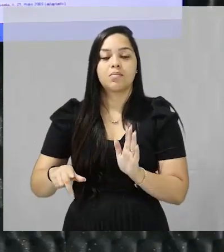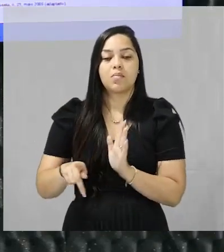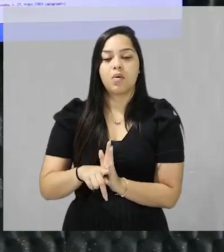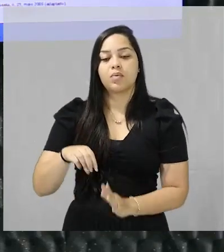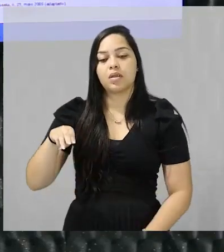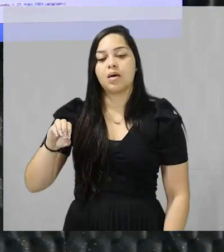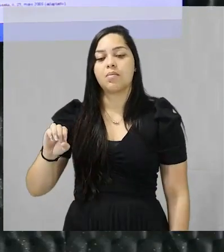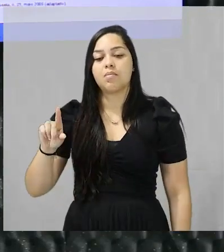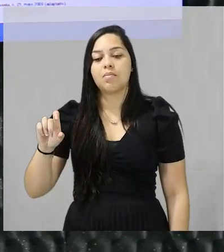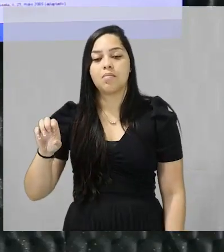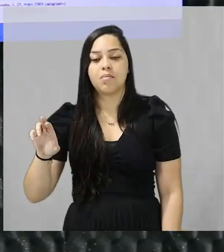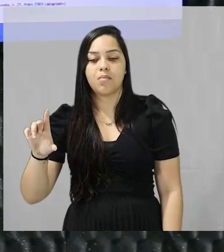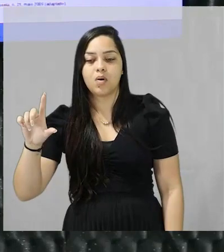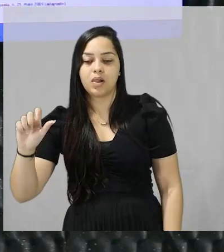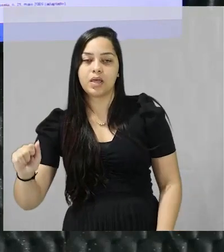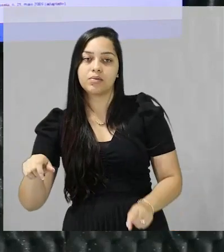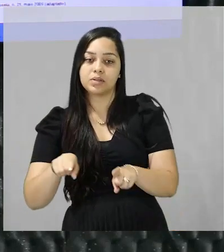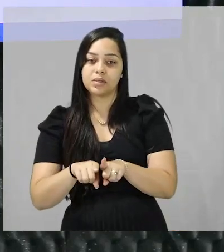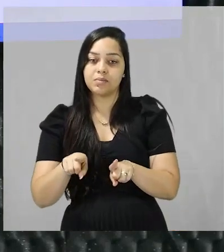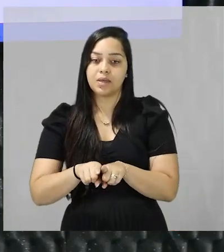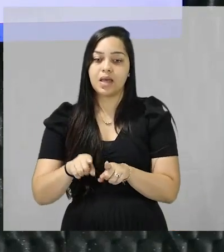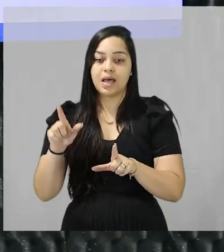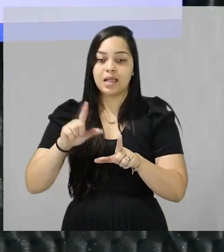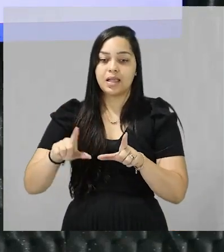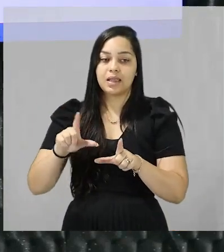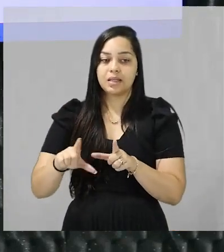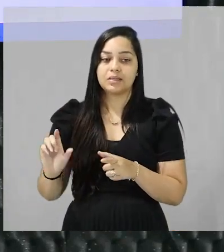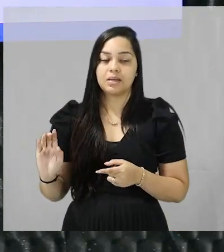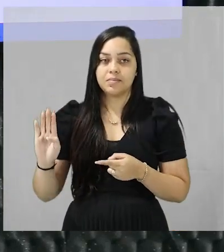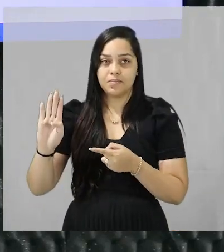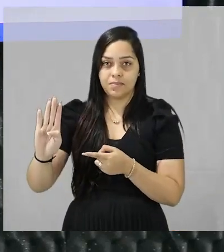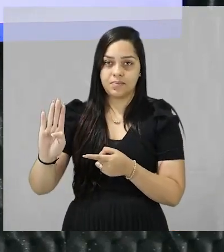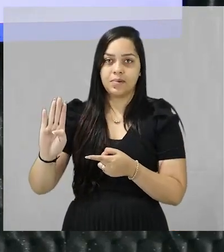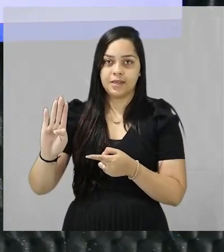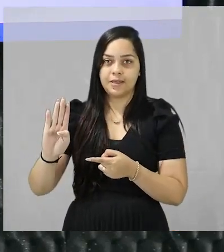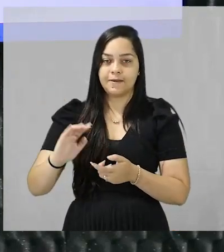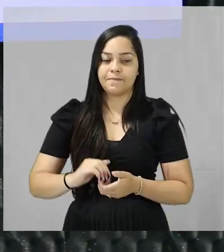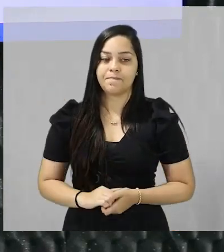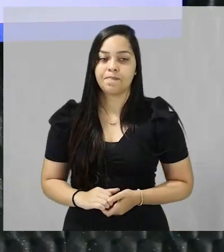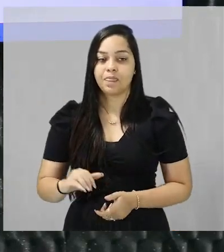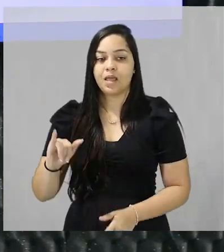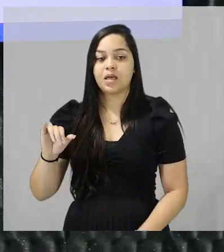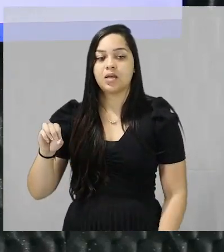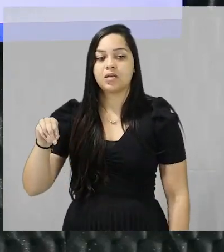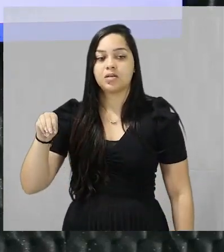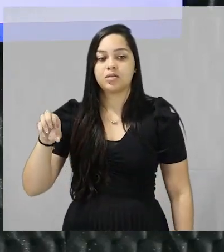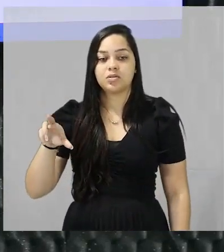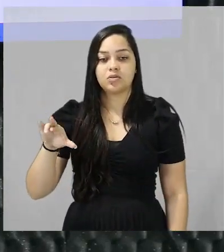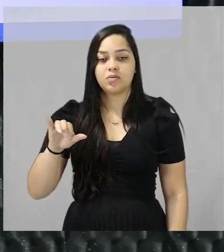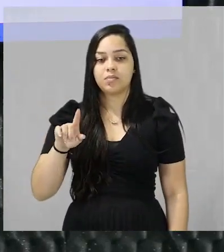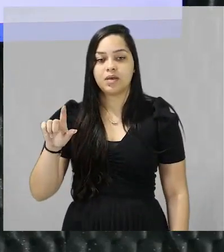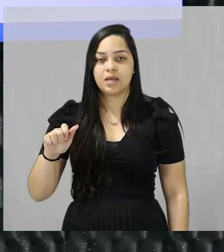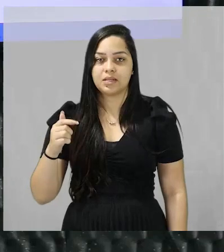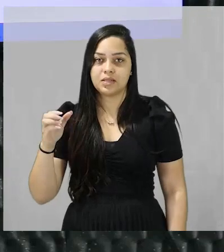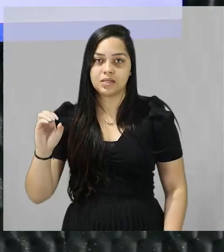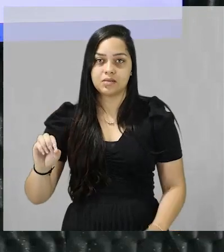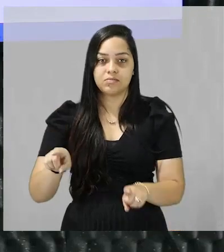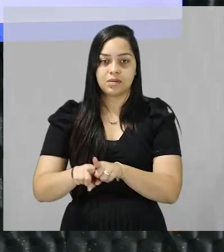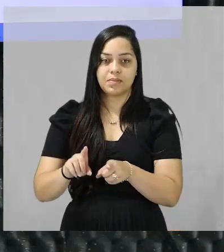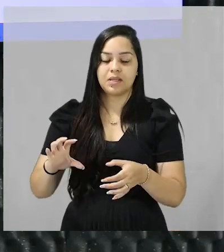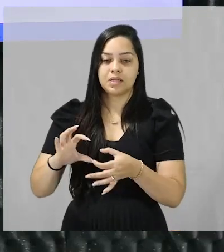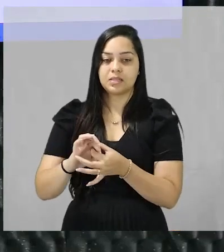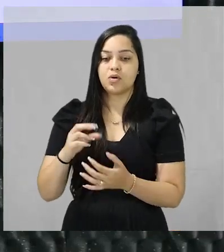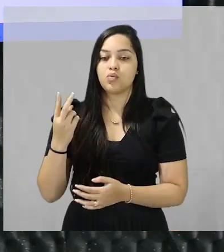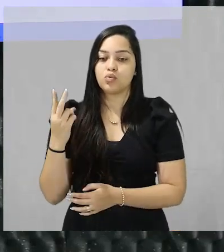molécula. Então, vamos analisar a letra B, voltando aqui, ó. Isomerização das ligações dupla entre